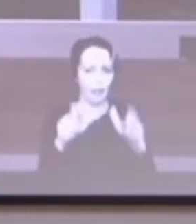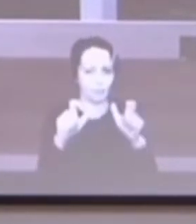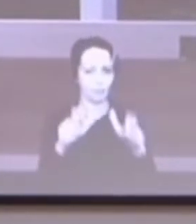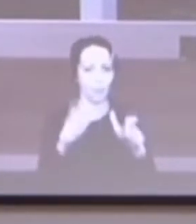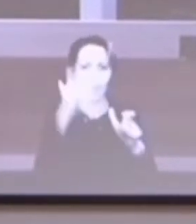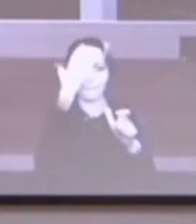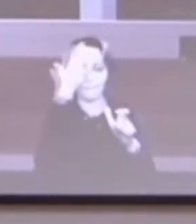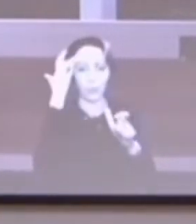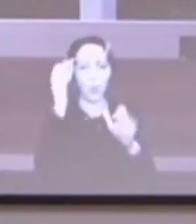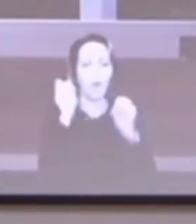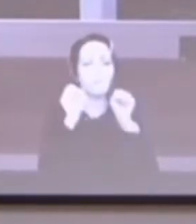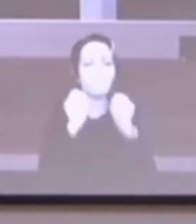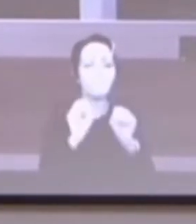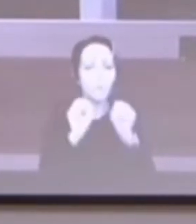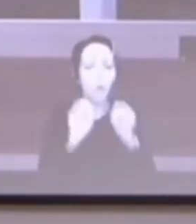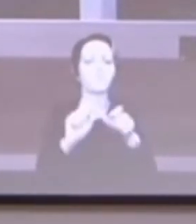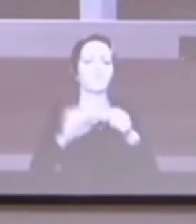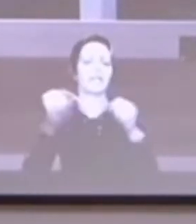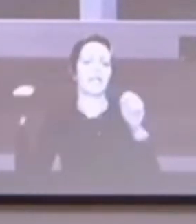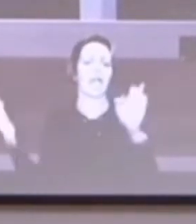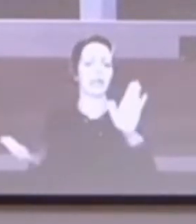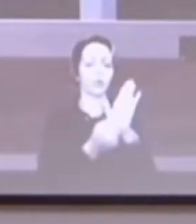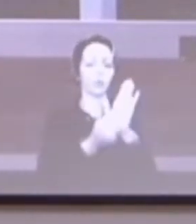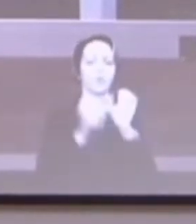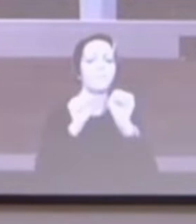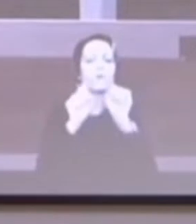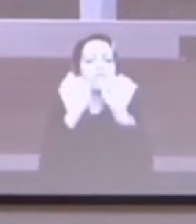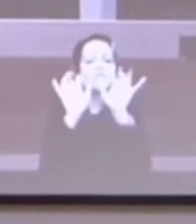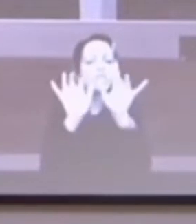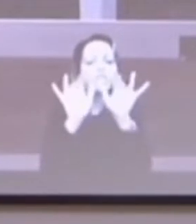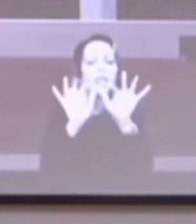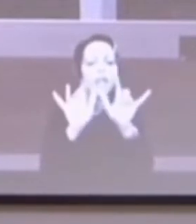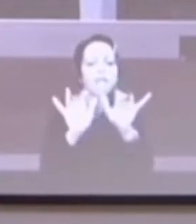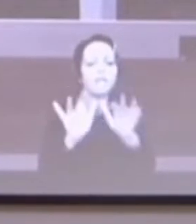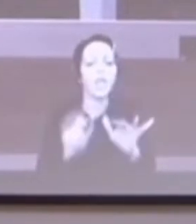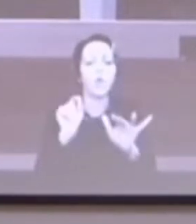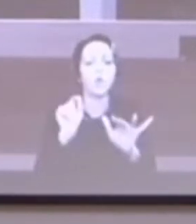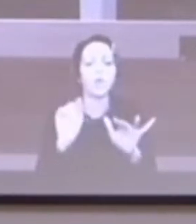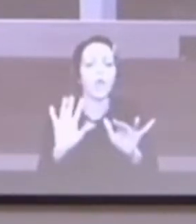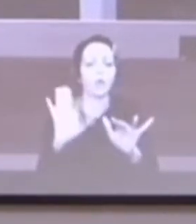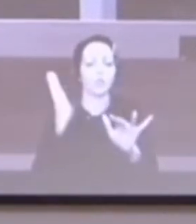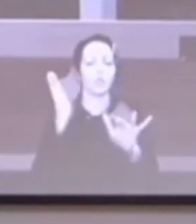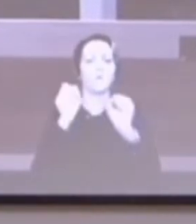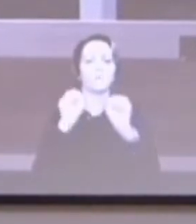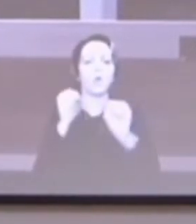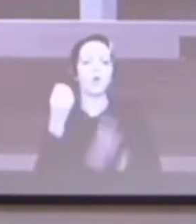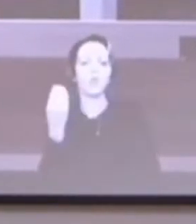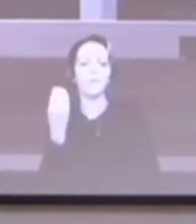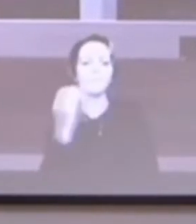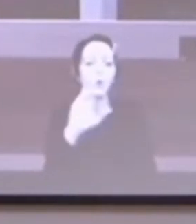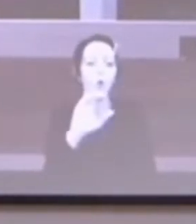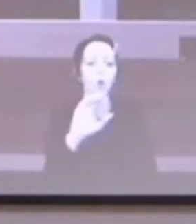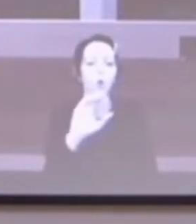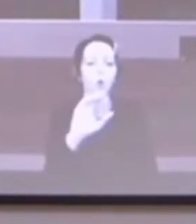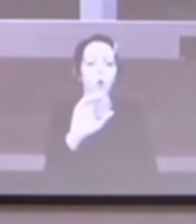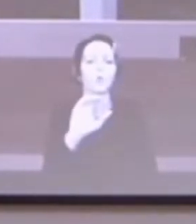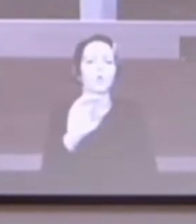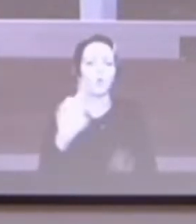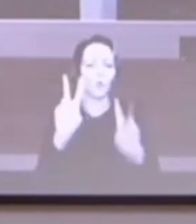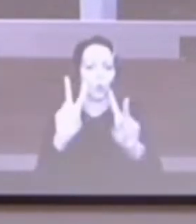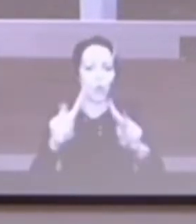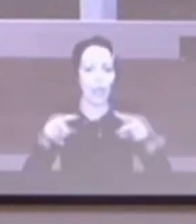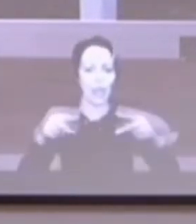a denúncia né Descreva o que tá acontecendo coloque o link E aí nesse caso a despeito do canal